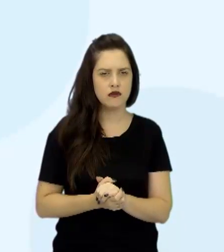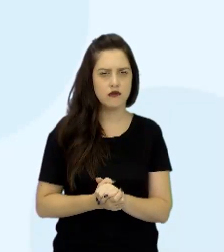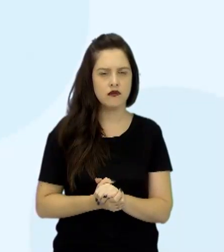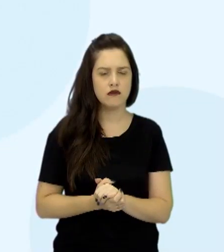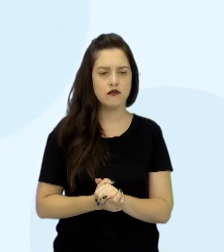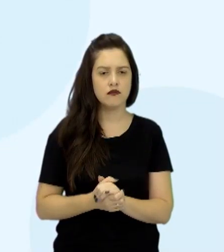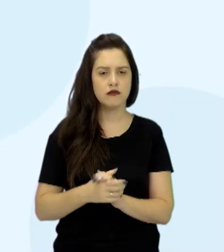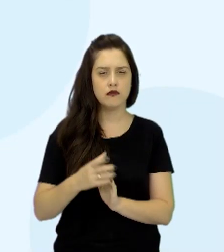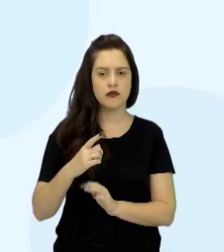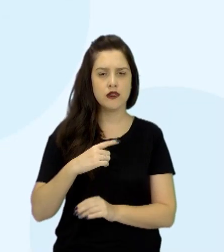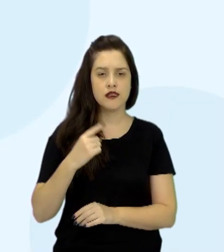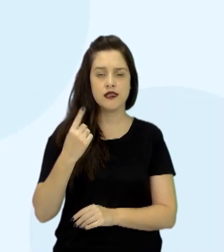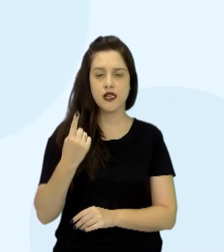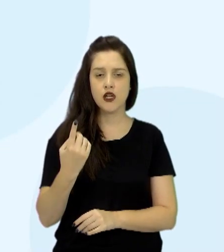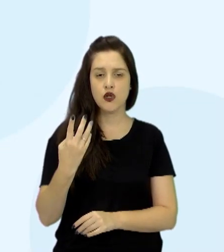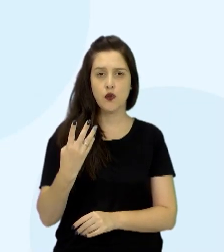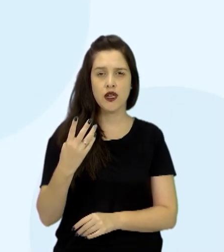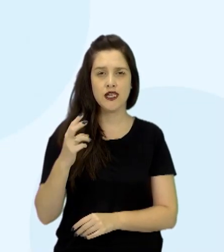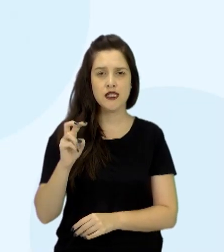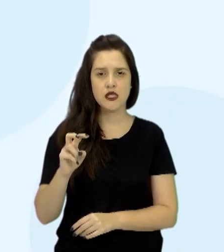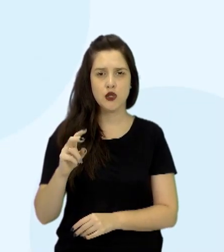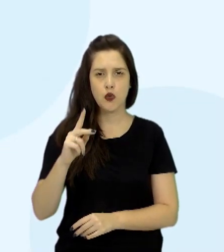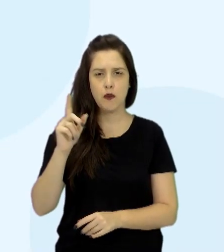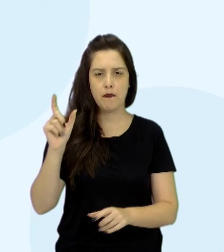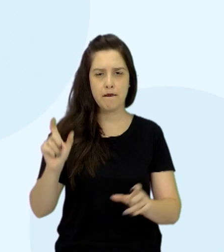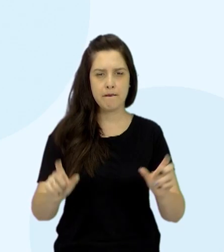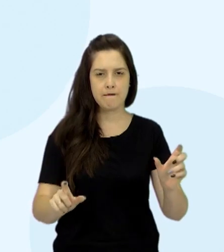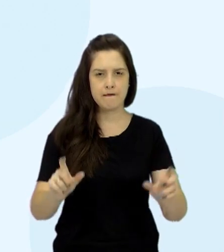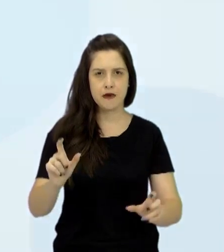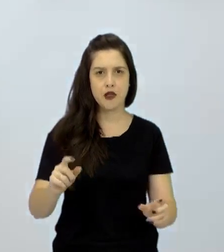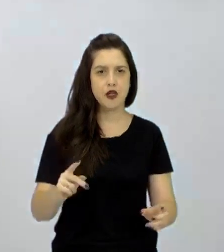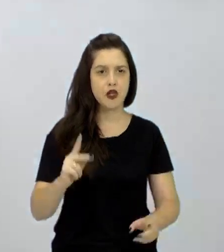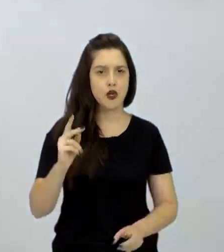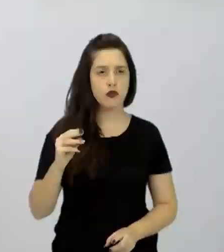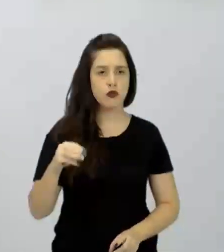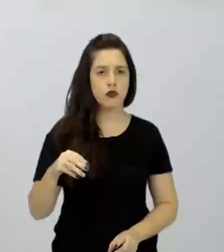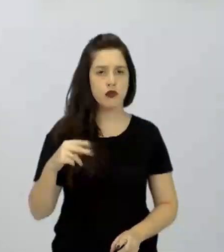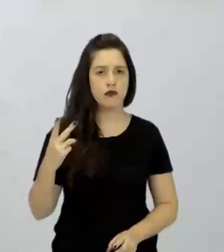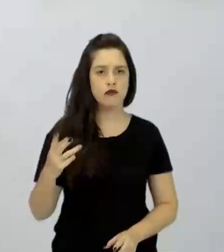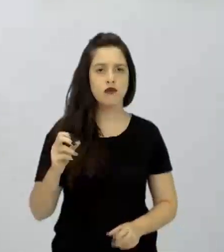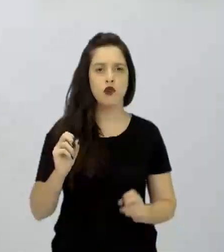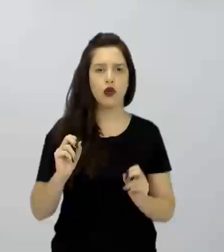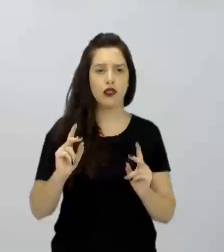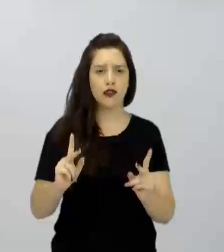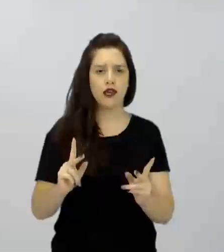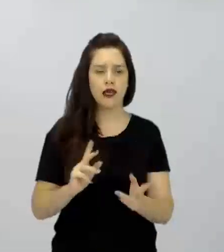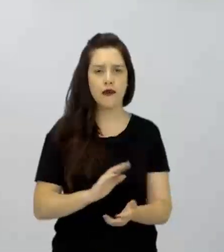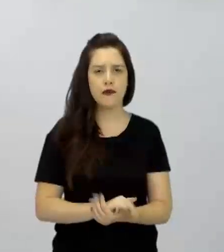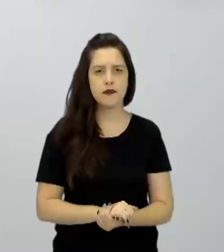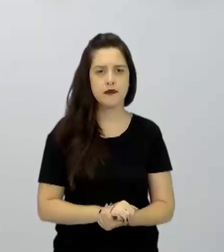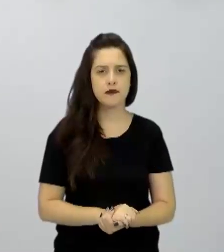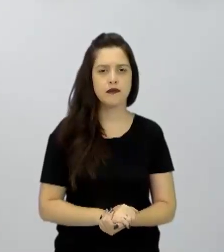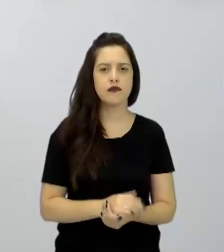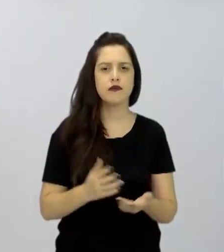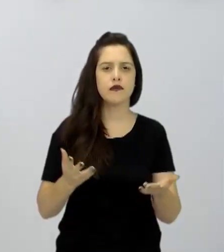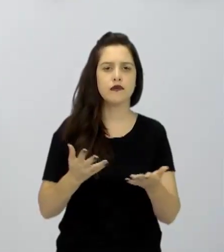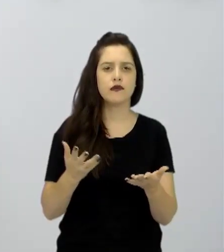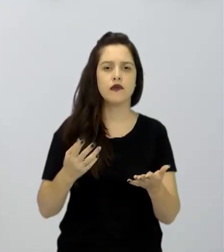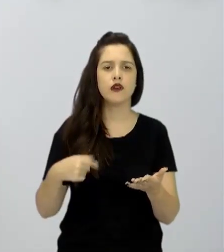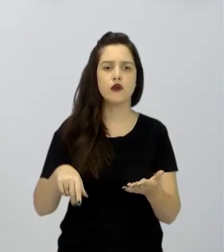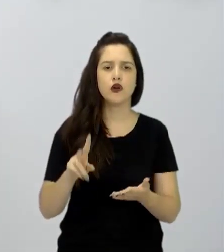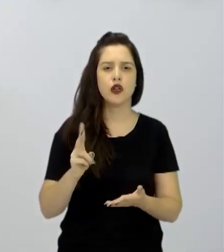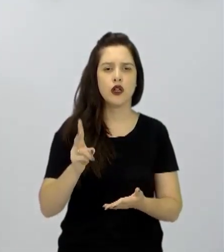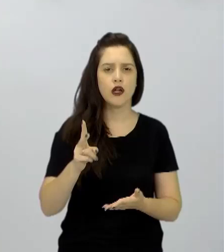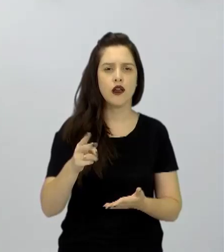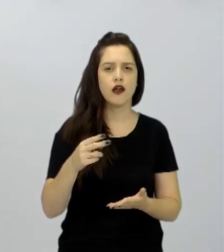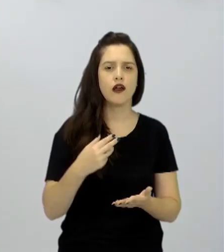já feita de 145 habitantes por quilômetros quadrados. Tá ok? Então, ó, continue